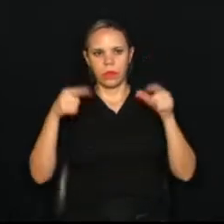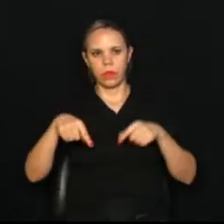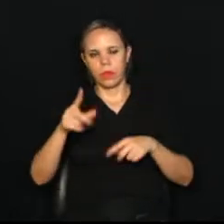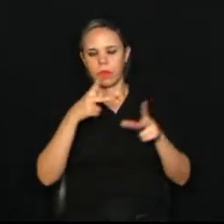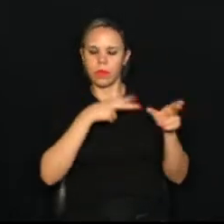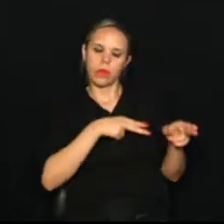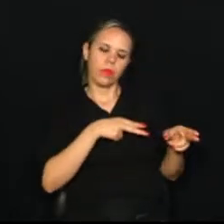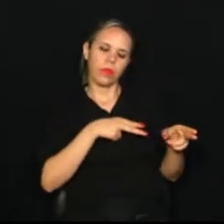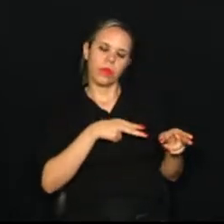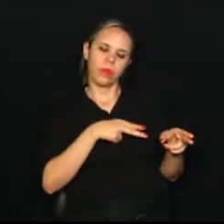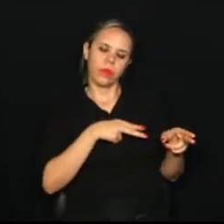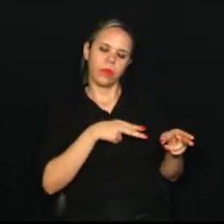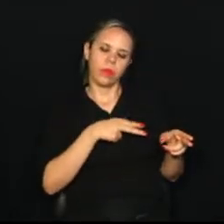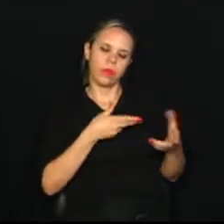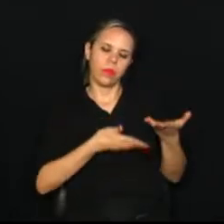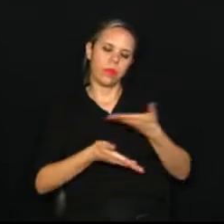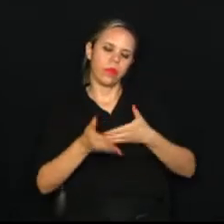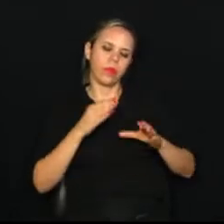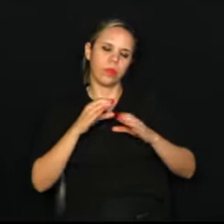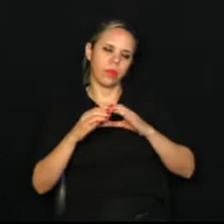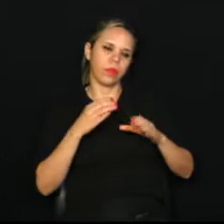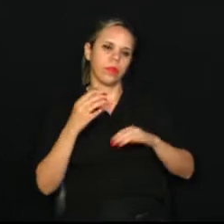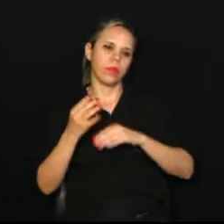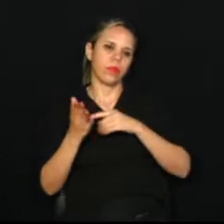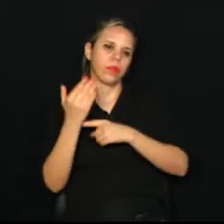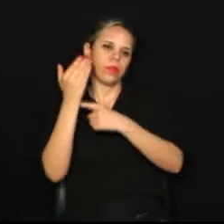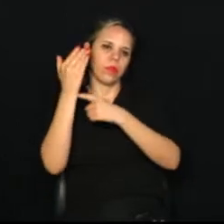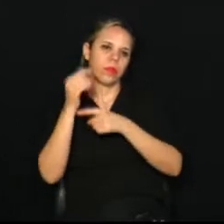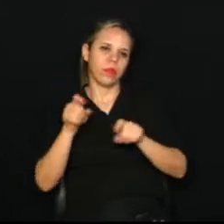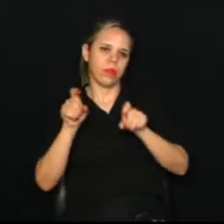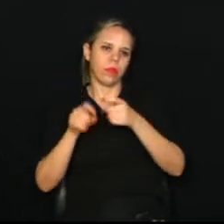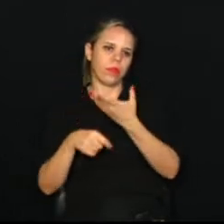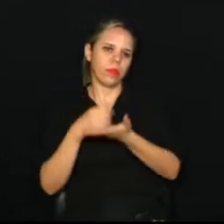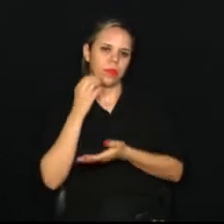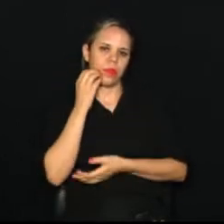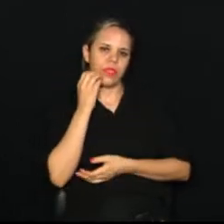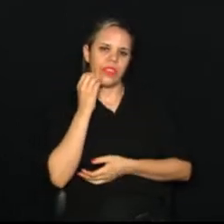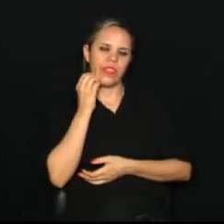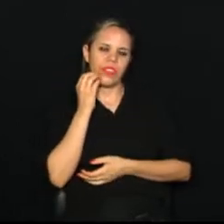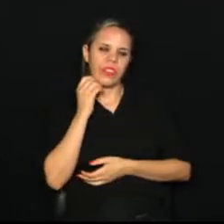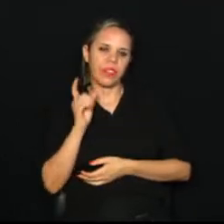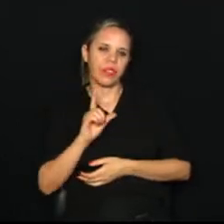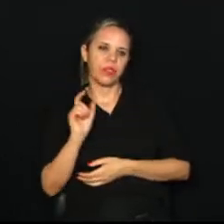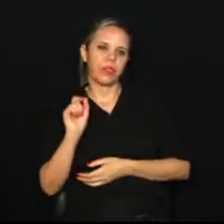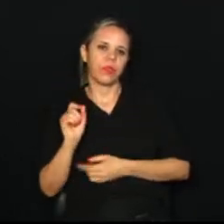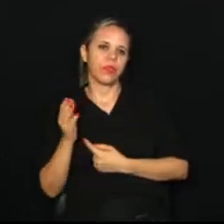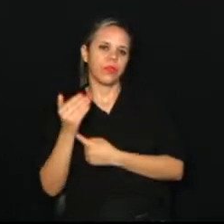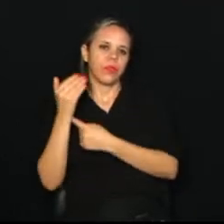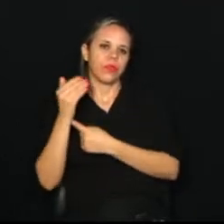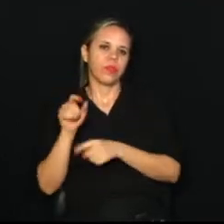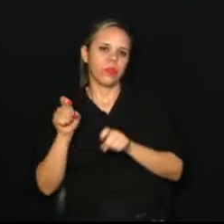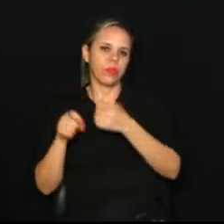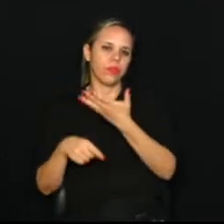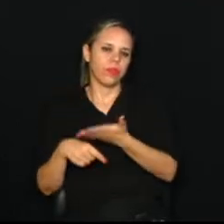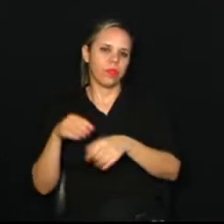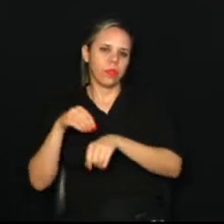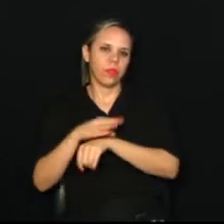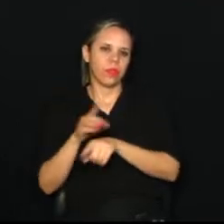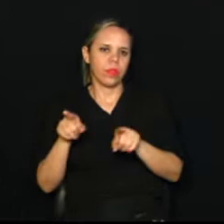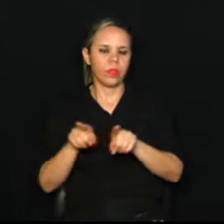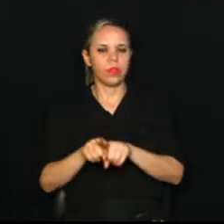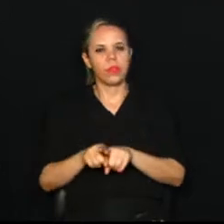dormir, interage com tecnologia da informação. Claro que a tecnologia da informação passou também a ser